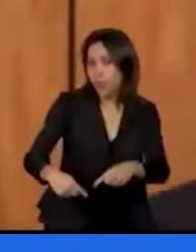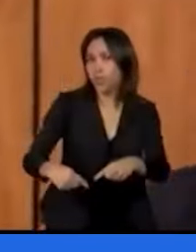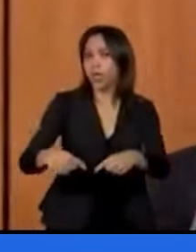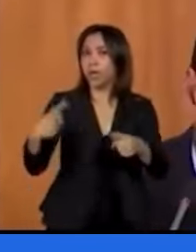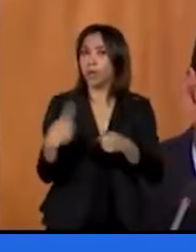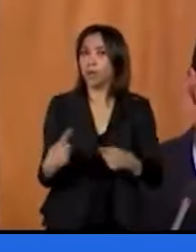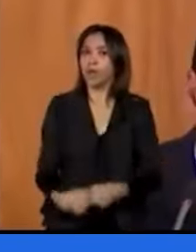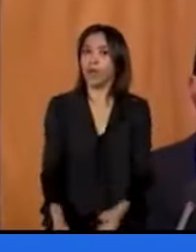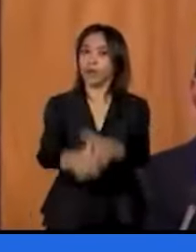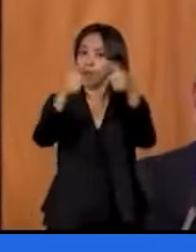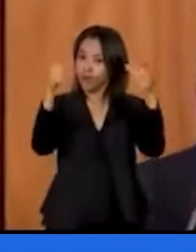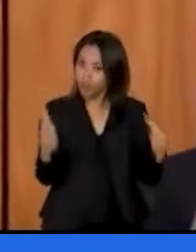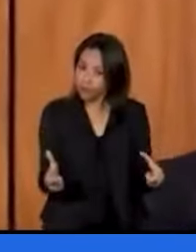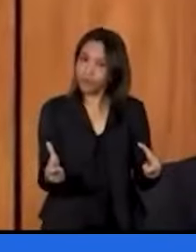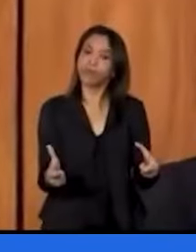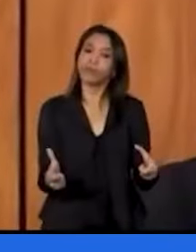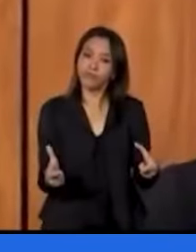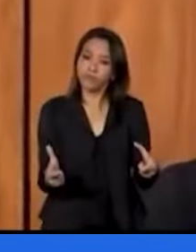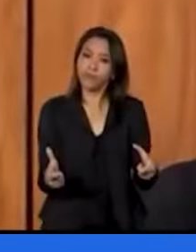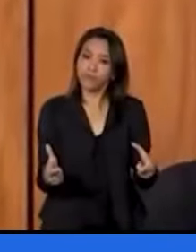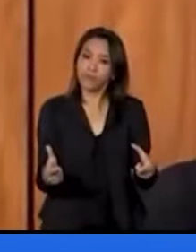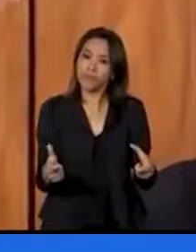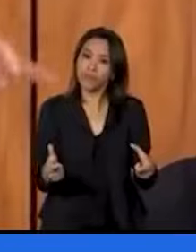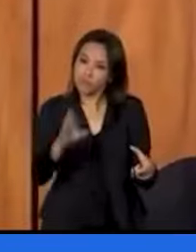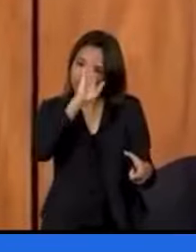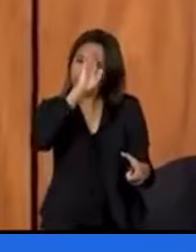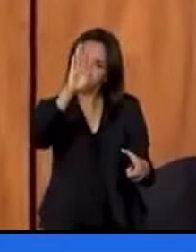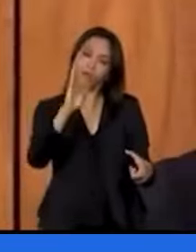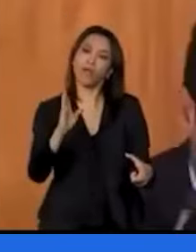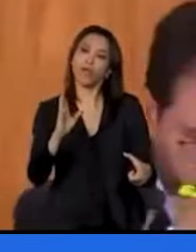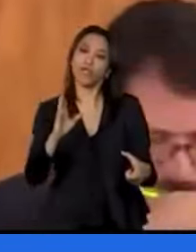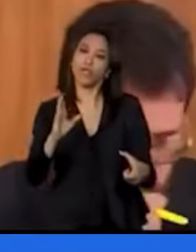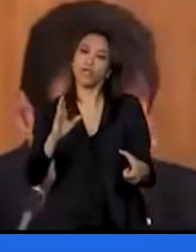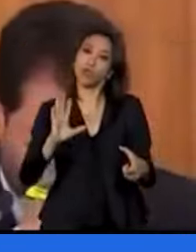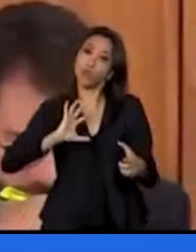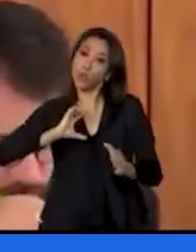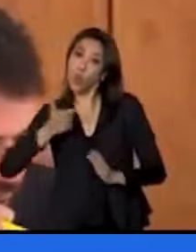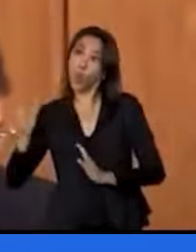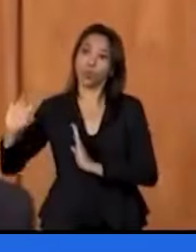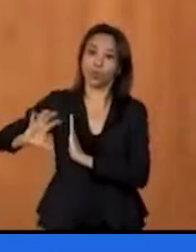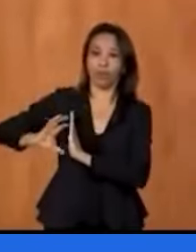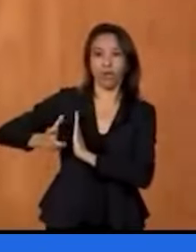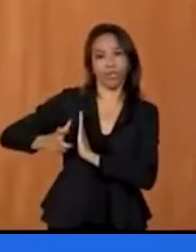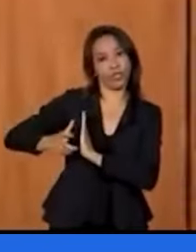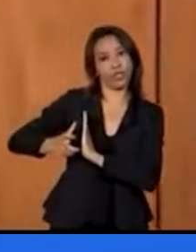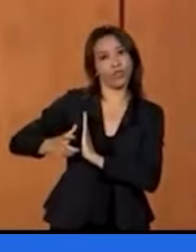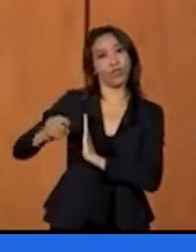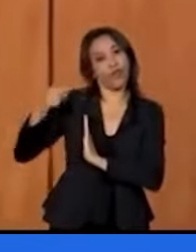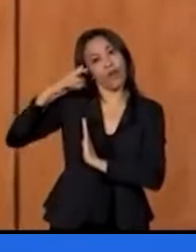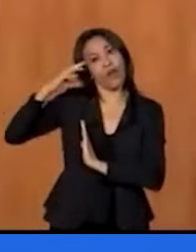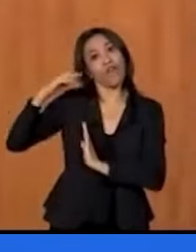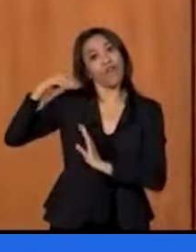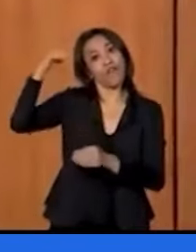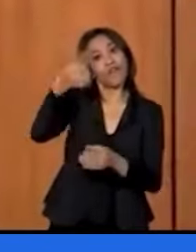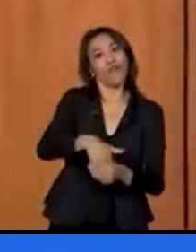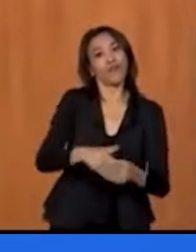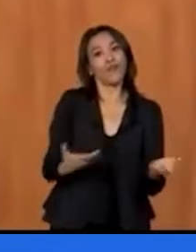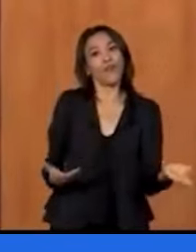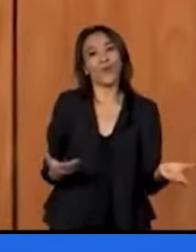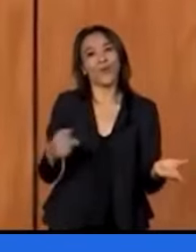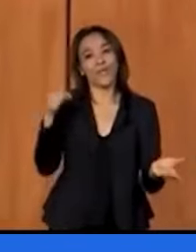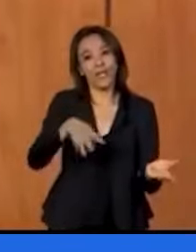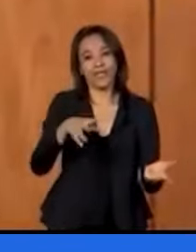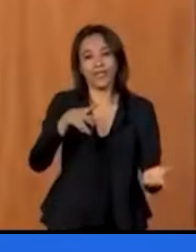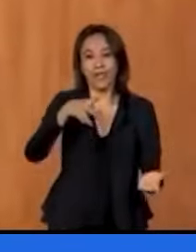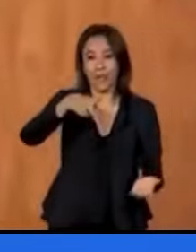muita gente muita gente inclusive do partido do outro lado votou a favor da PEC da transição como é que se